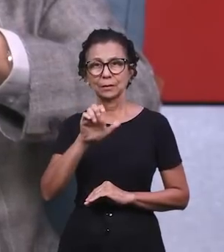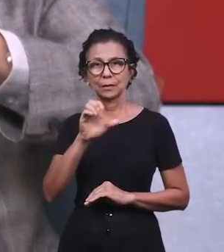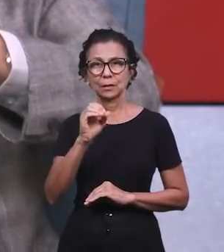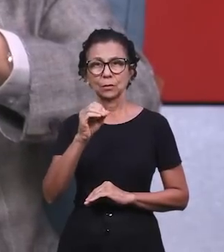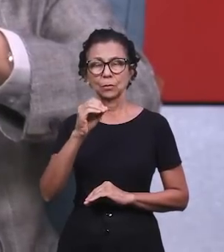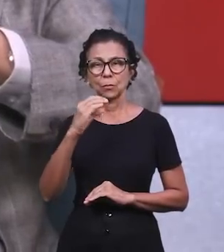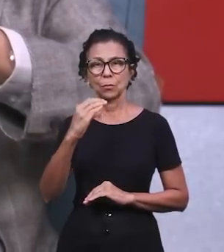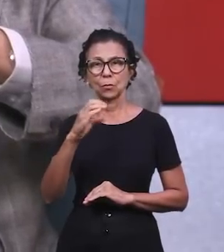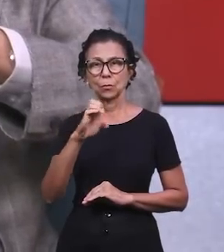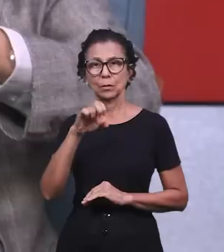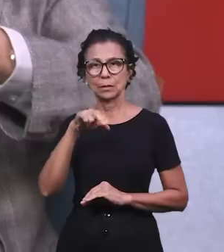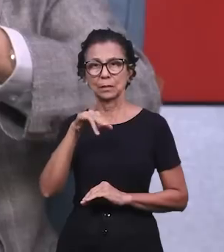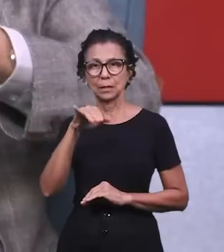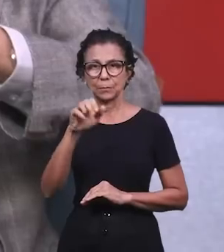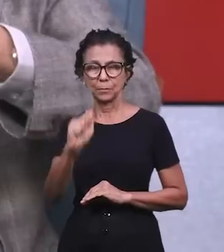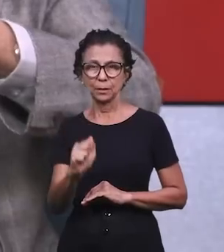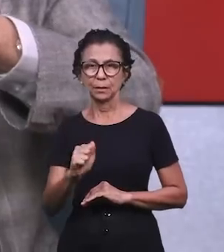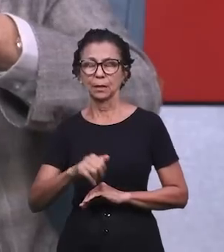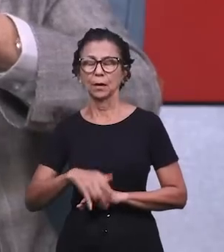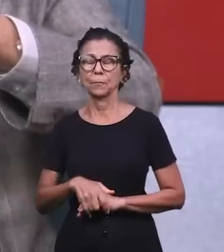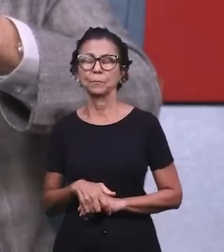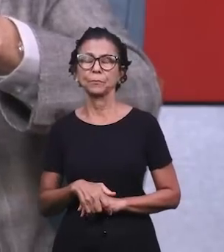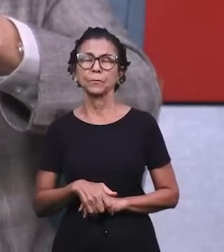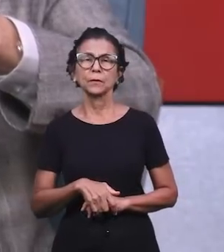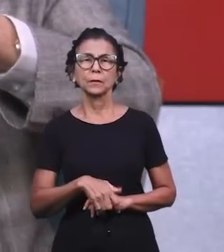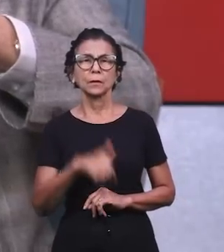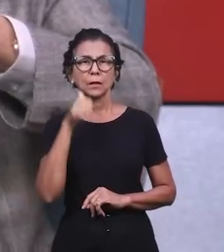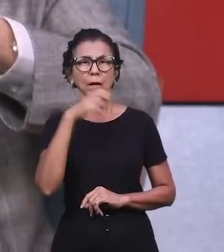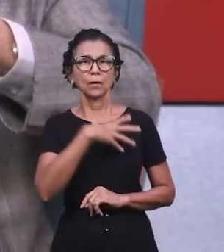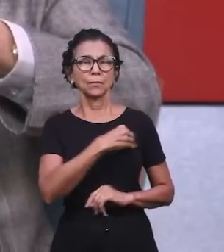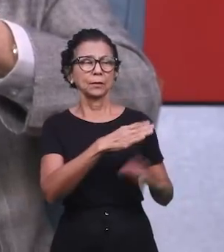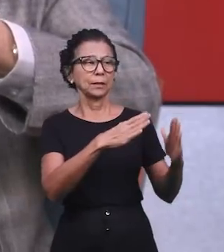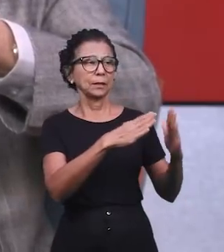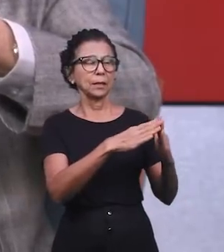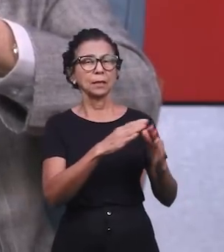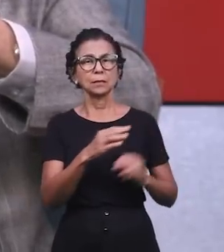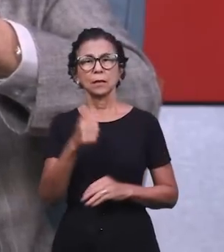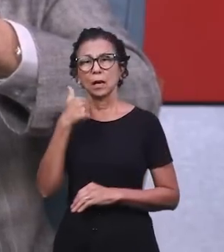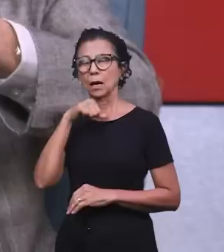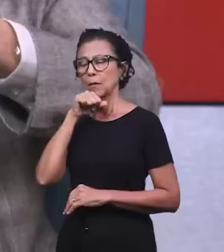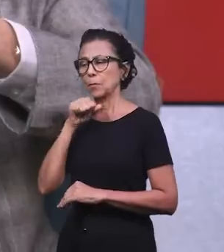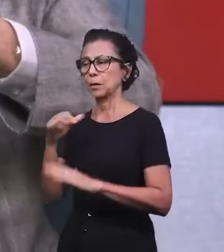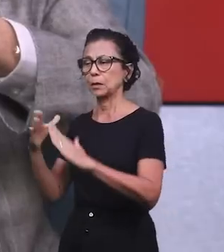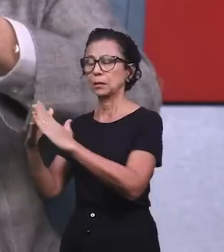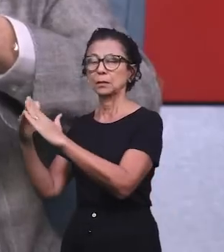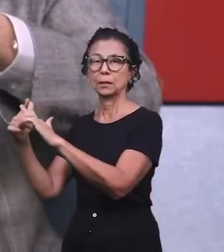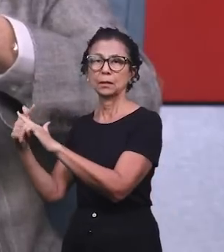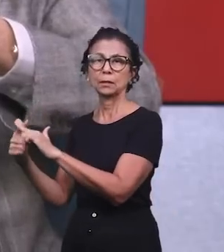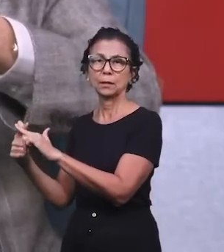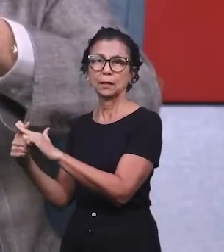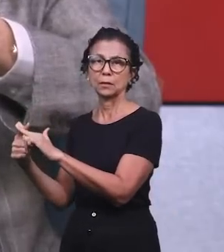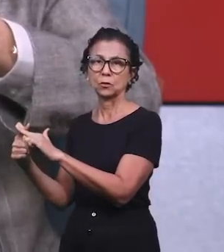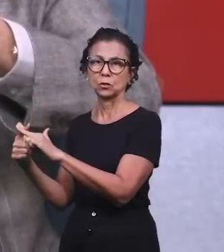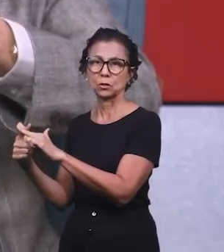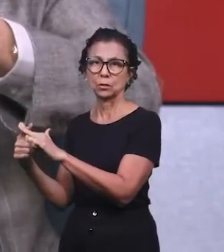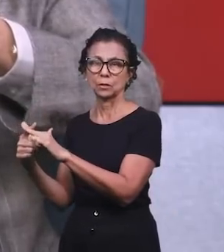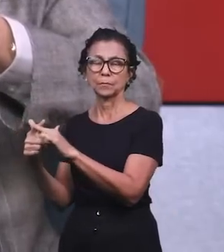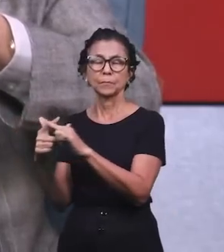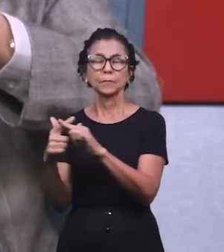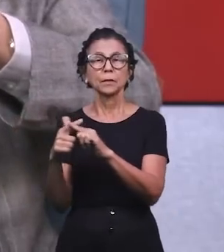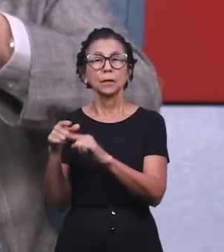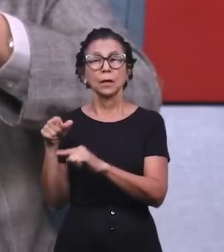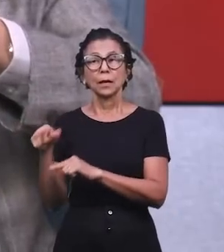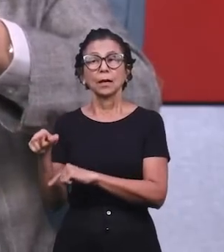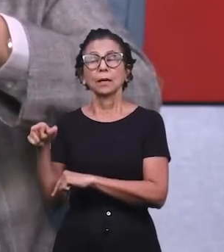casa e ela estava no templo. E ela estava desesperada. Ela veio de madrugada